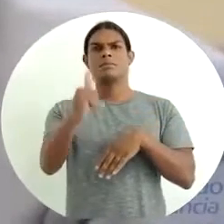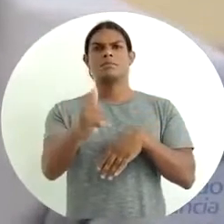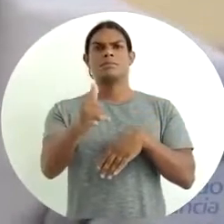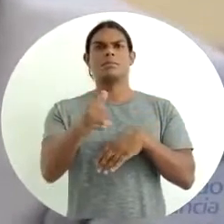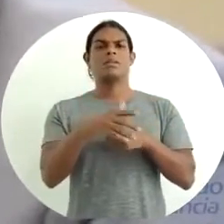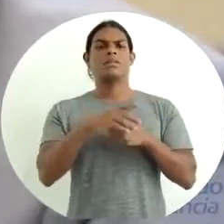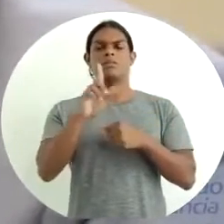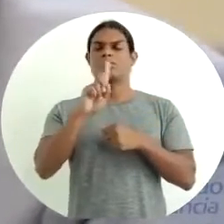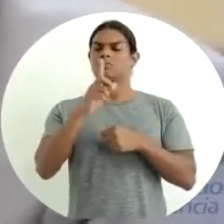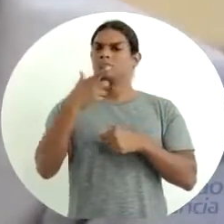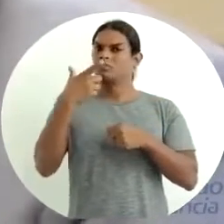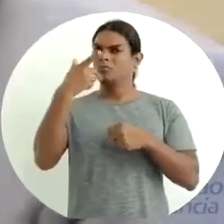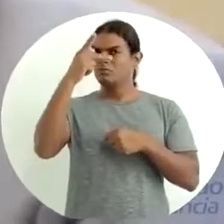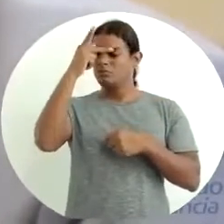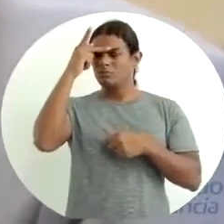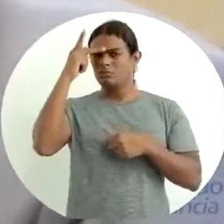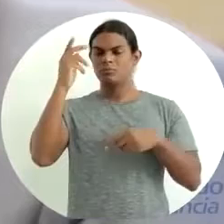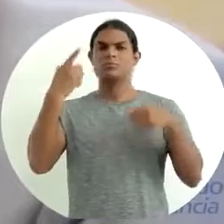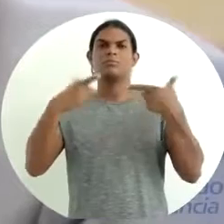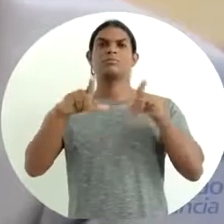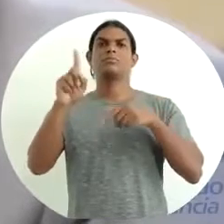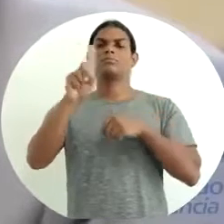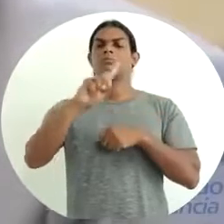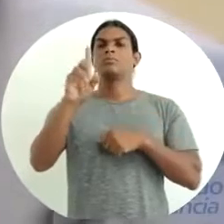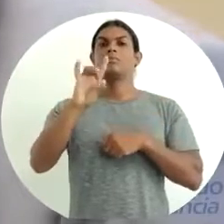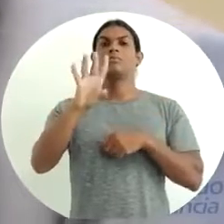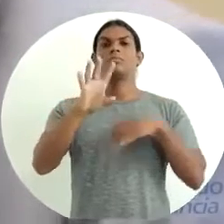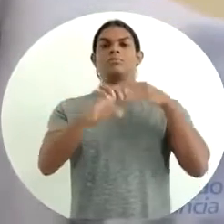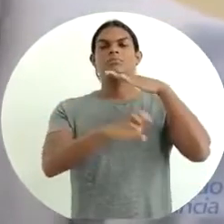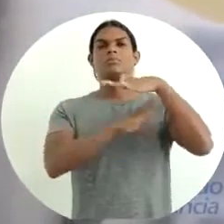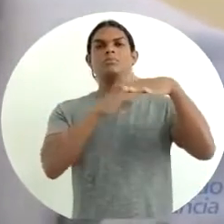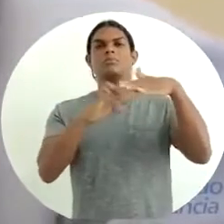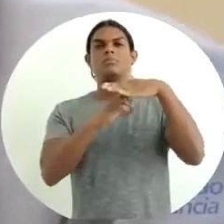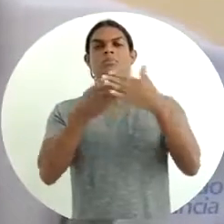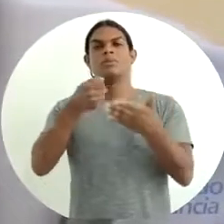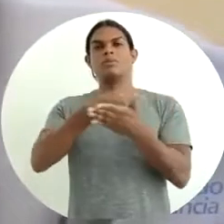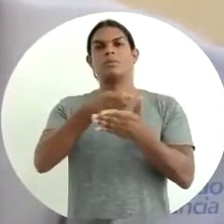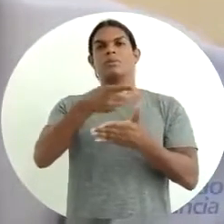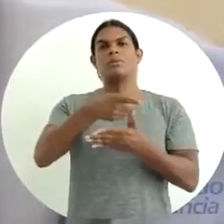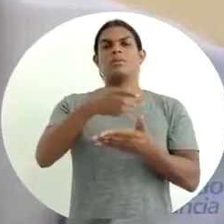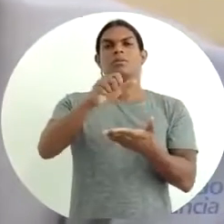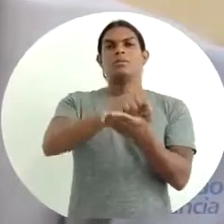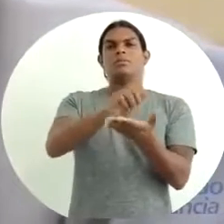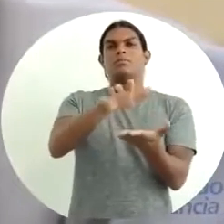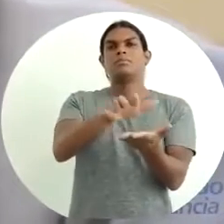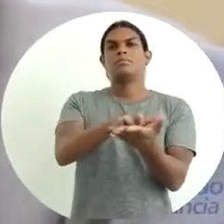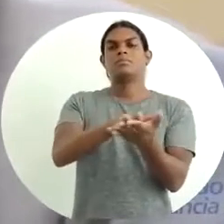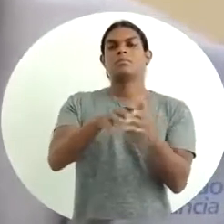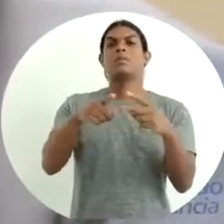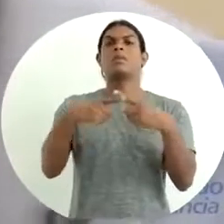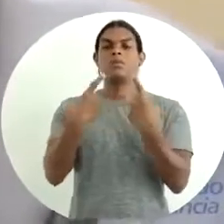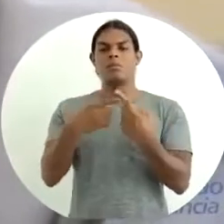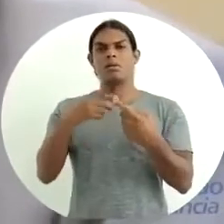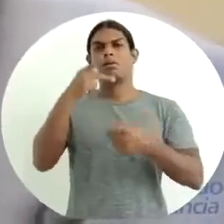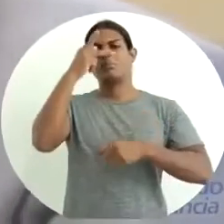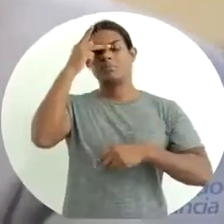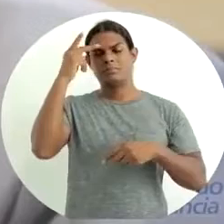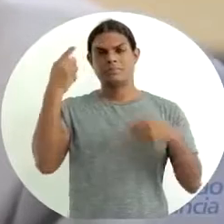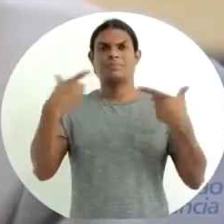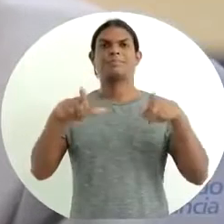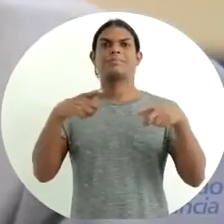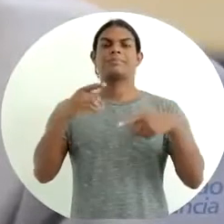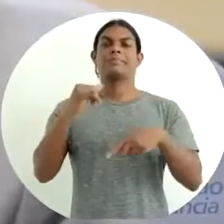o trabalhador não vai ser prejudicado. A empresa pagará uma multa, mas poderá o próprio trabalhador, se assim tiver condição, fazer a comunicação